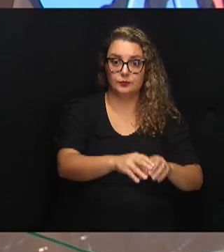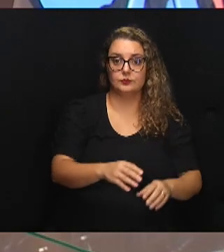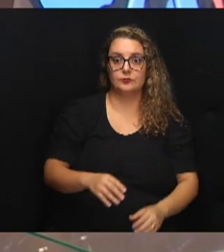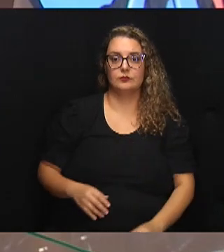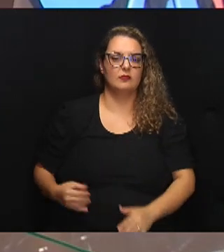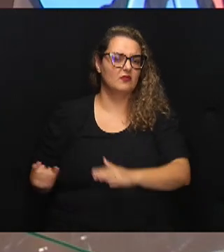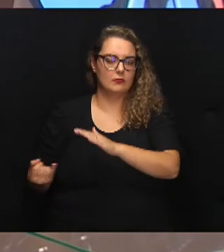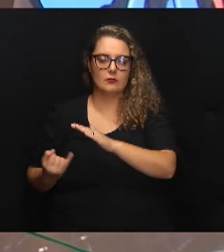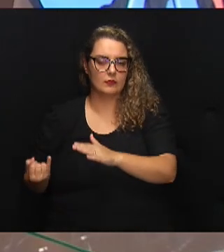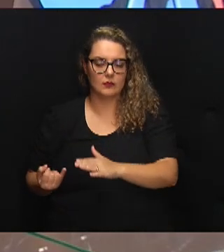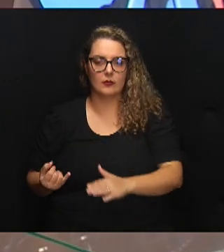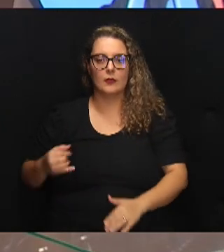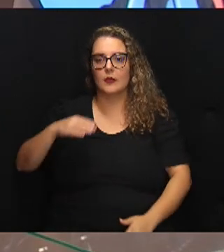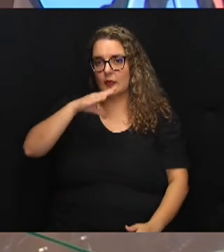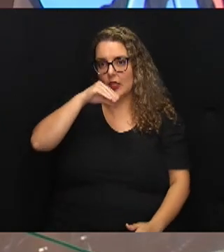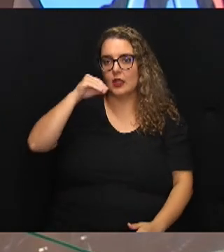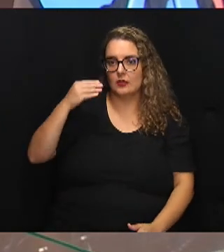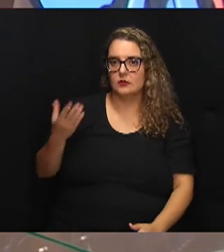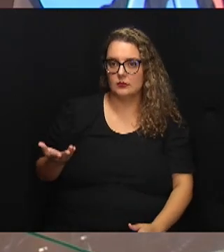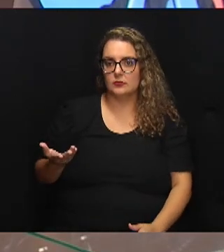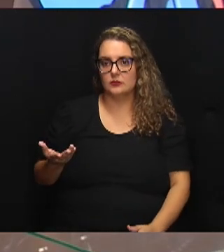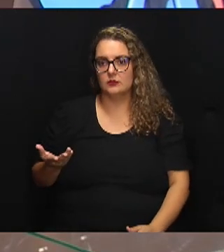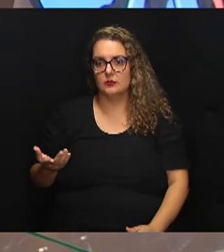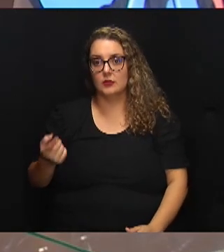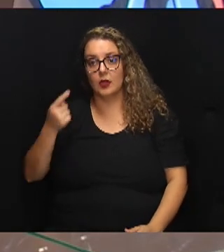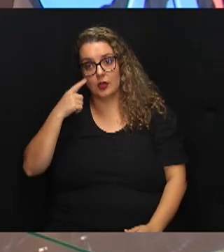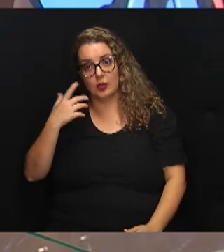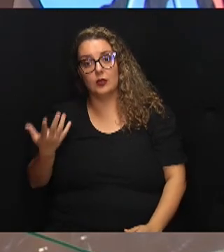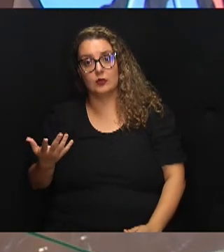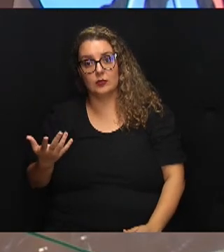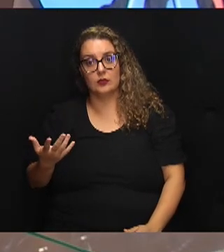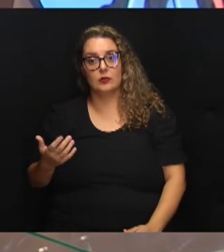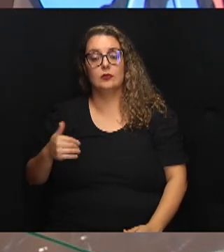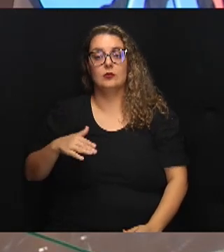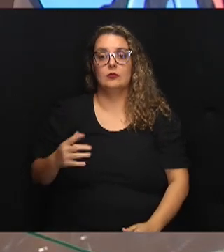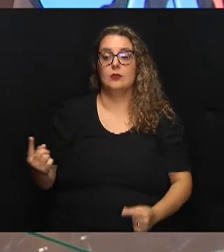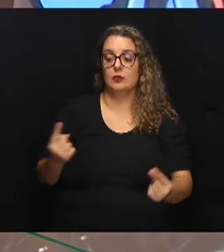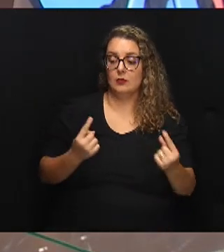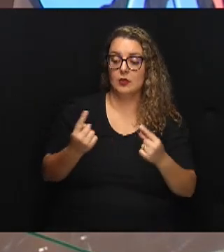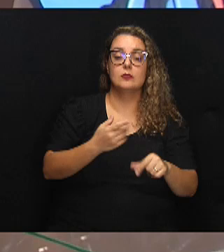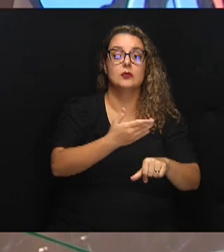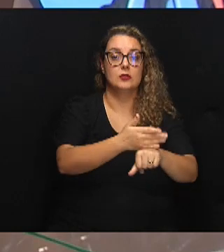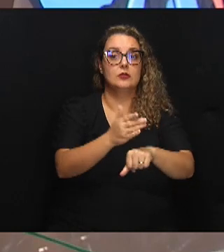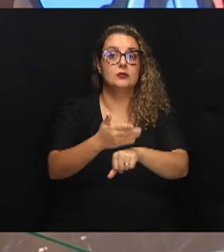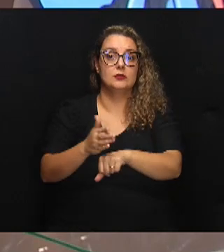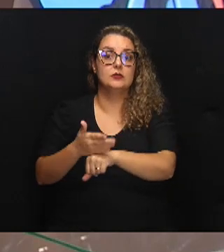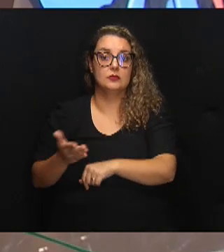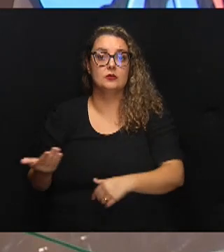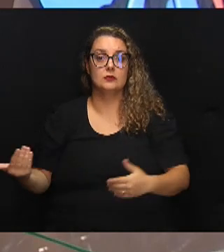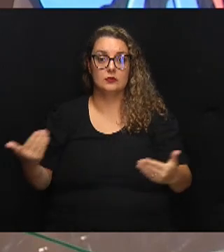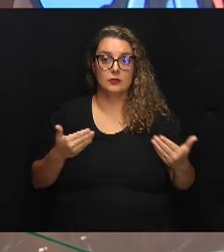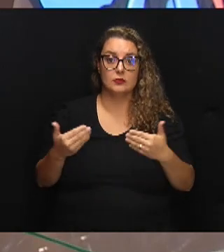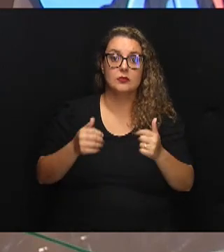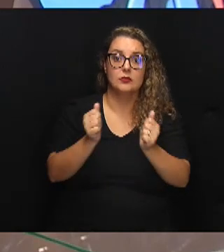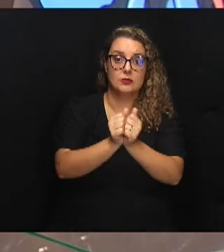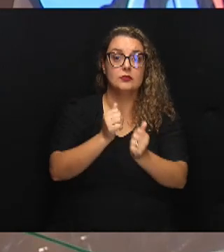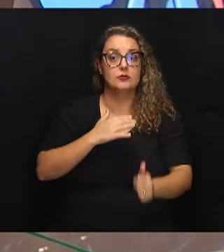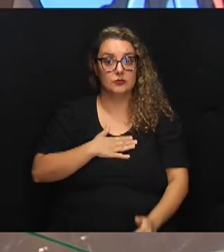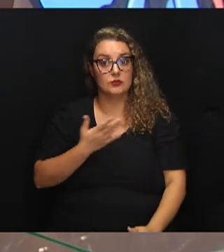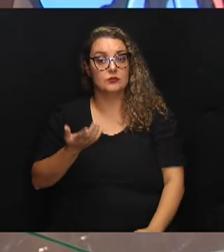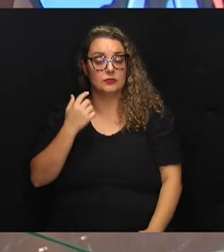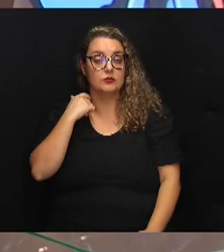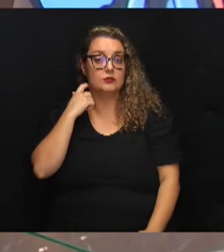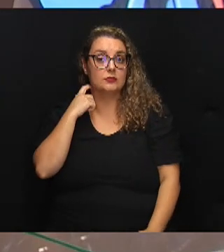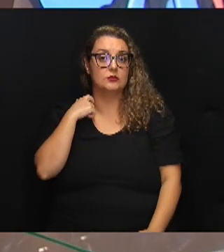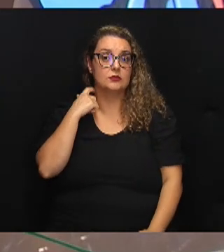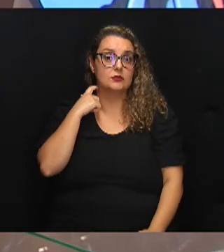informalmente mesmo, ainda adolescente, com a intenção de trazer mais praticantes para participarem junto comigo,